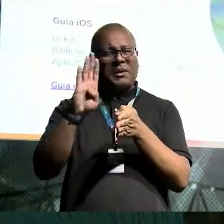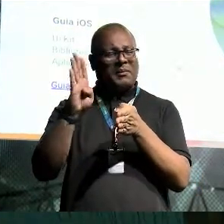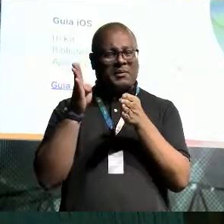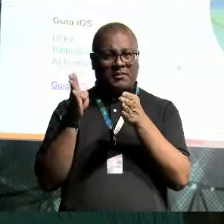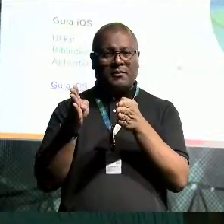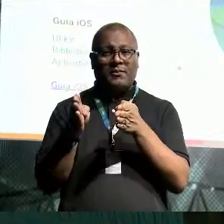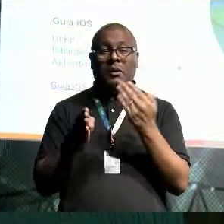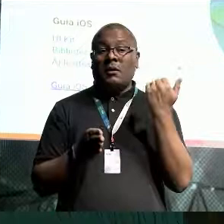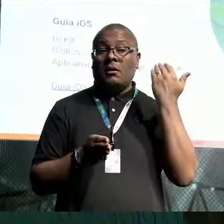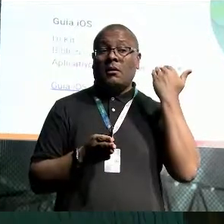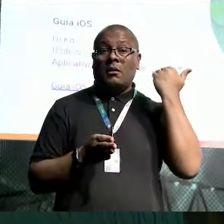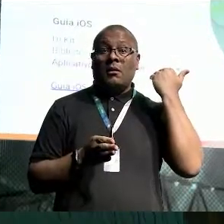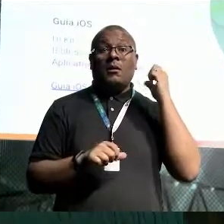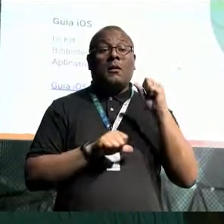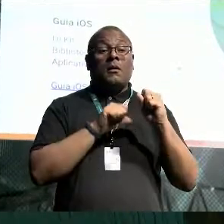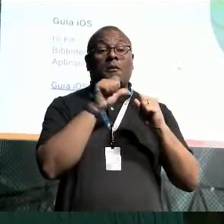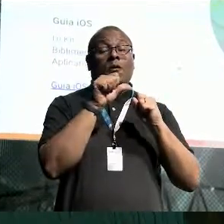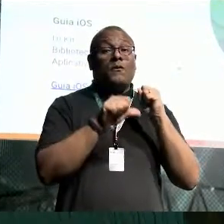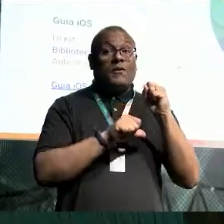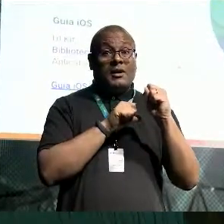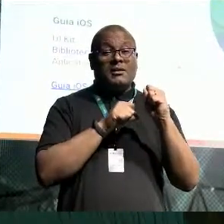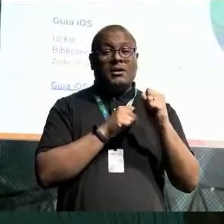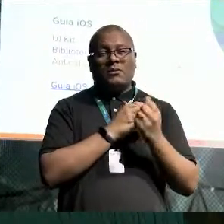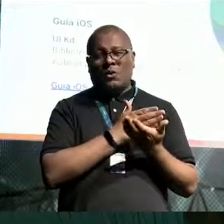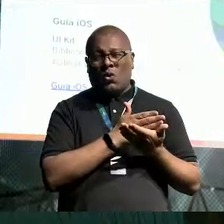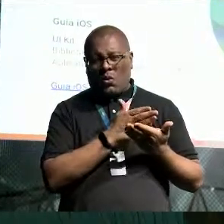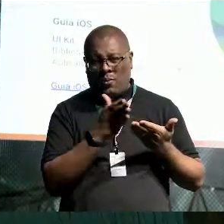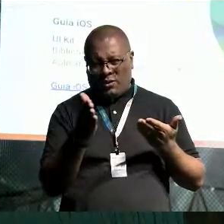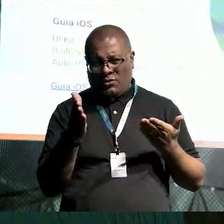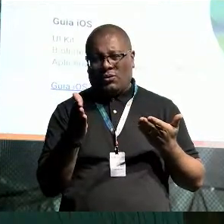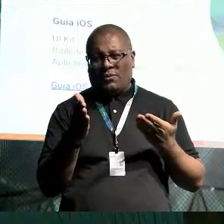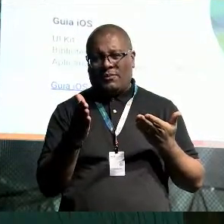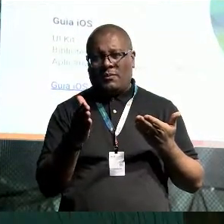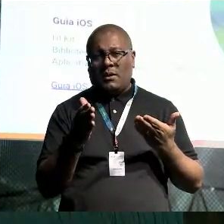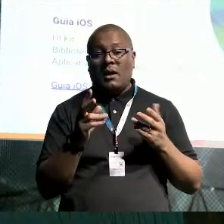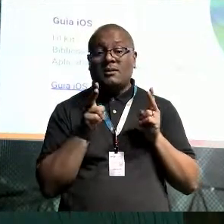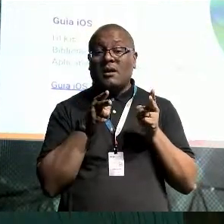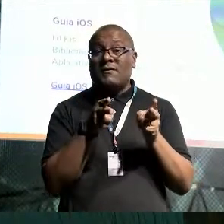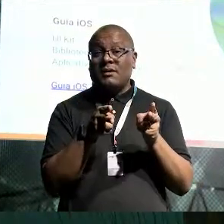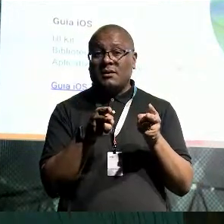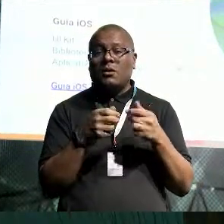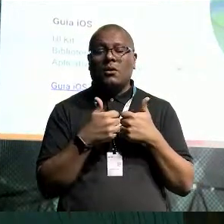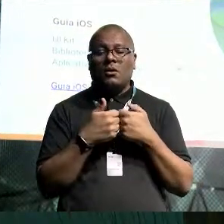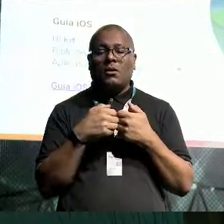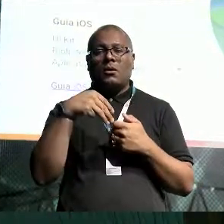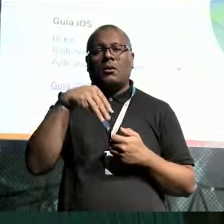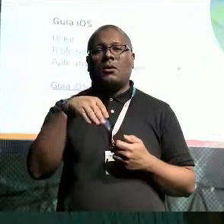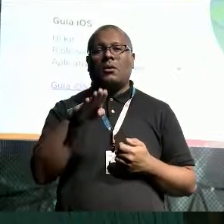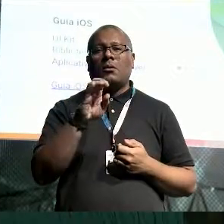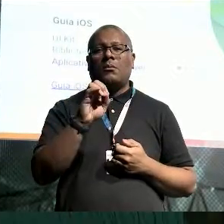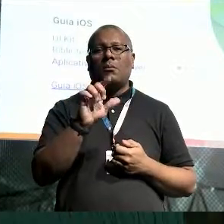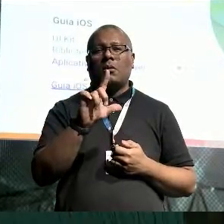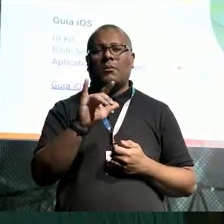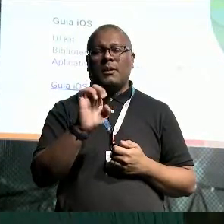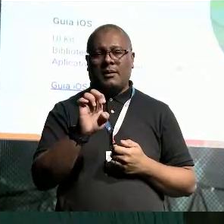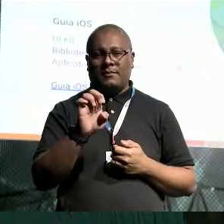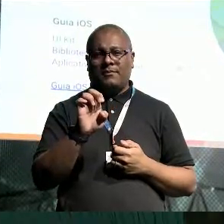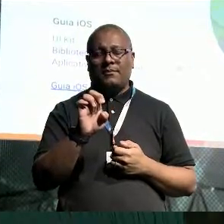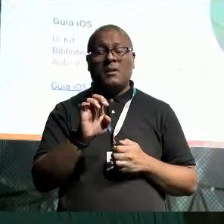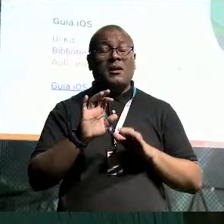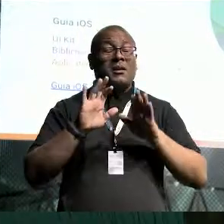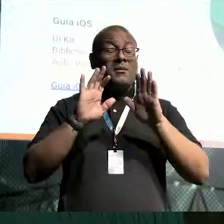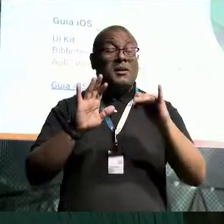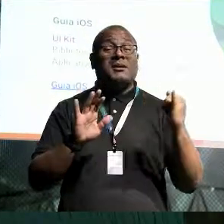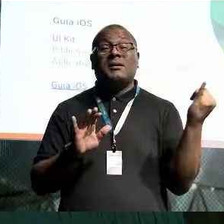Na última versão para cá, que ela teve esse olhar para o mobile, mas é